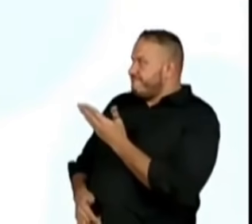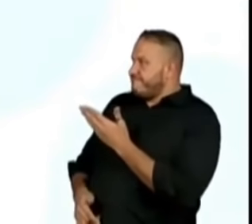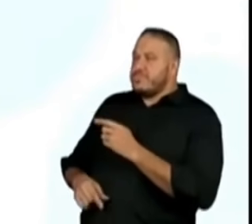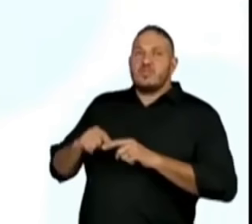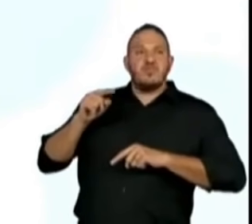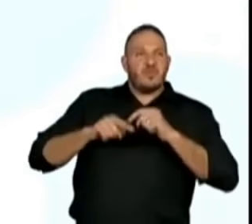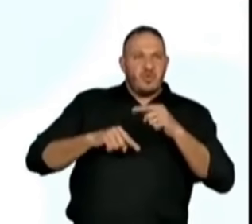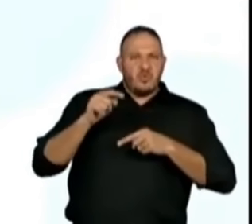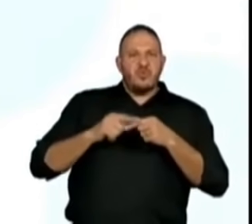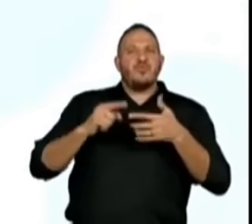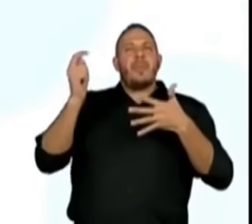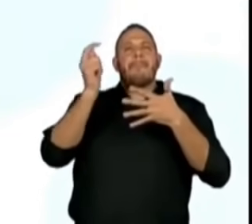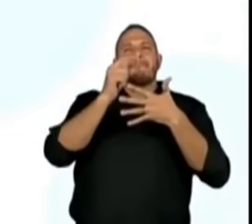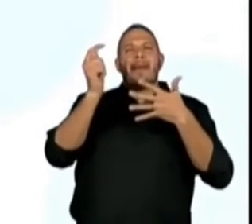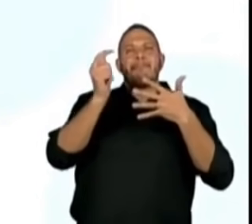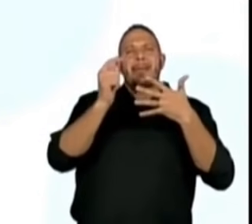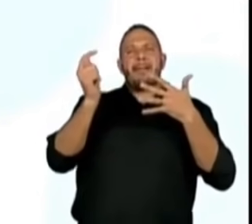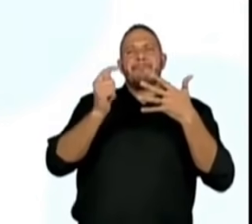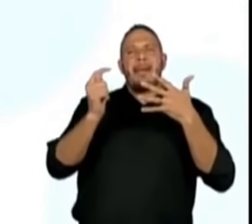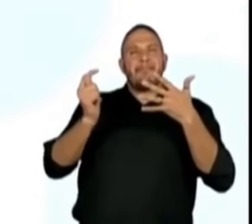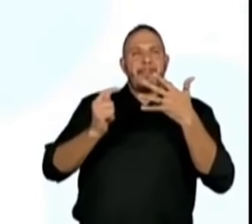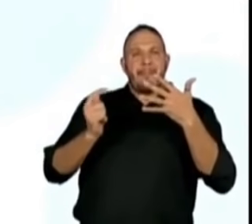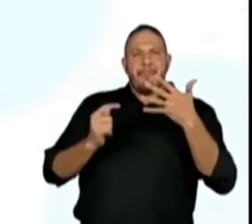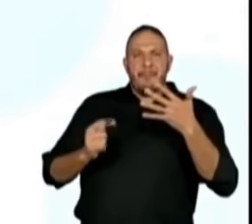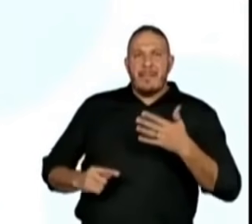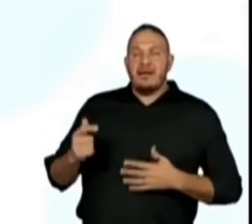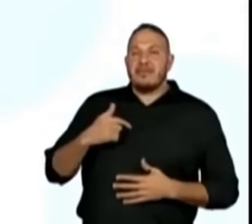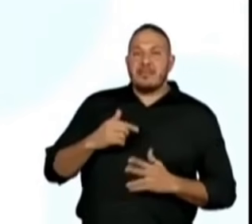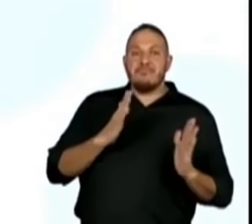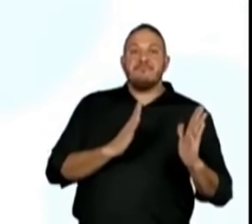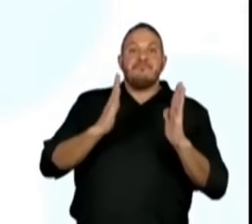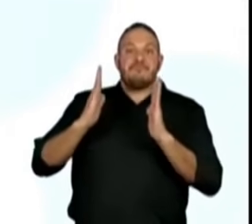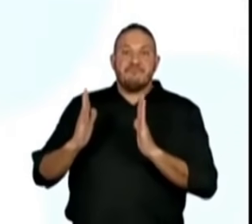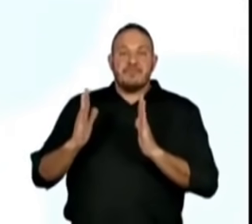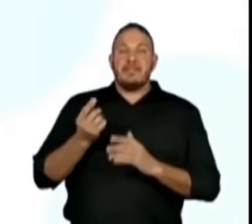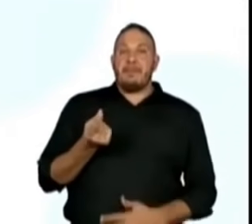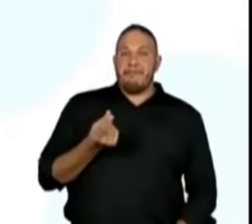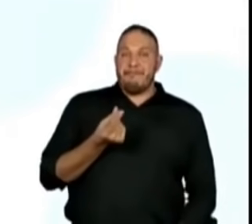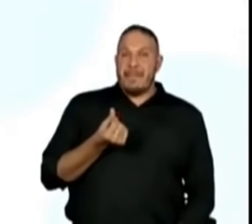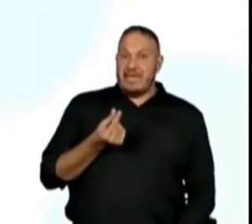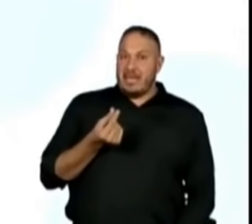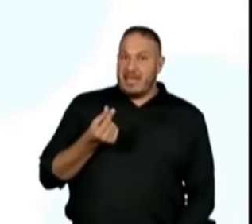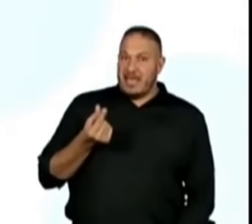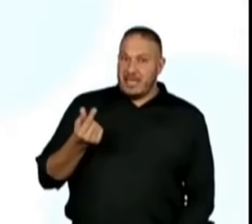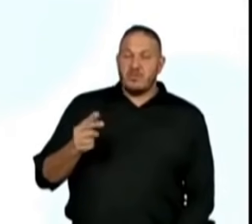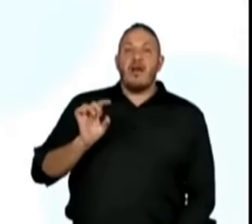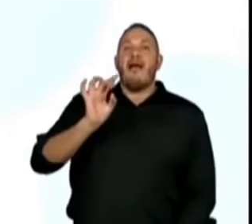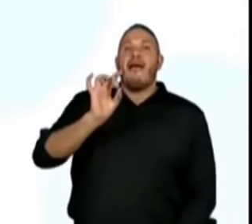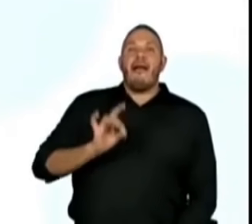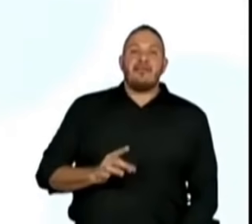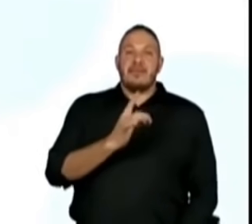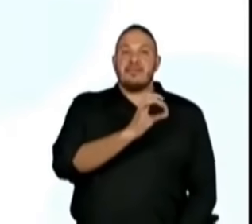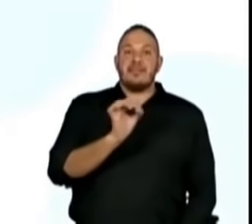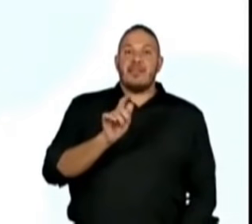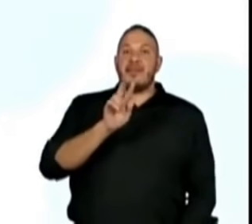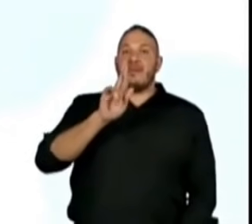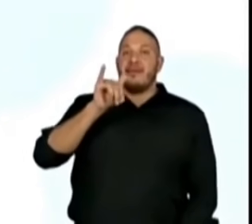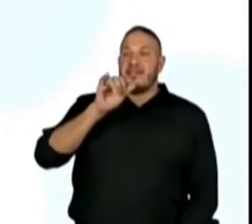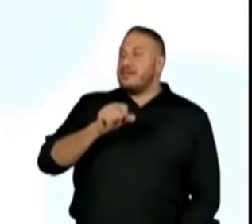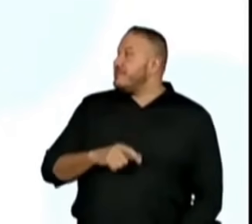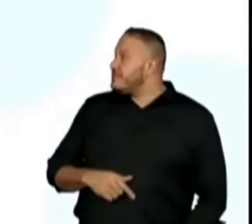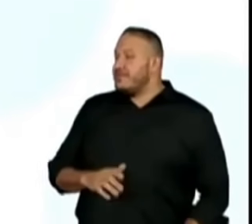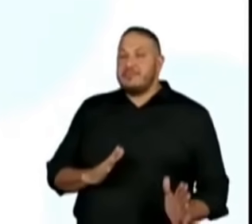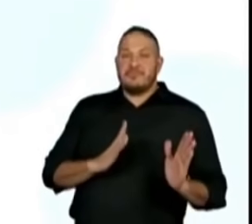que falamos na nossa última aula, o preço de cada um deles por 100 gramas e por